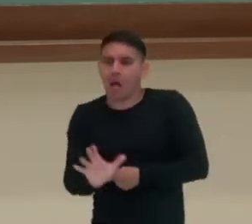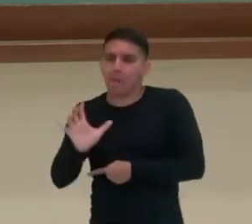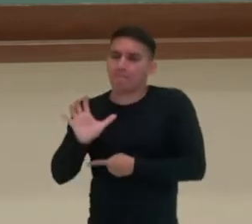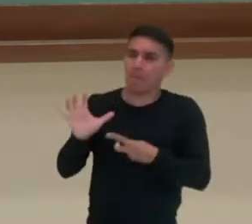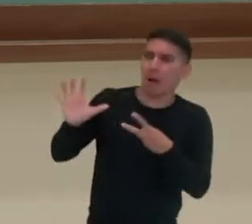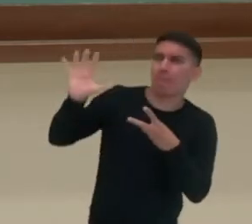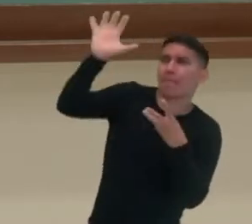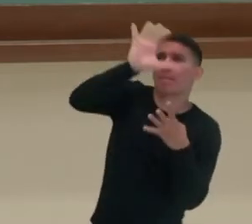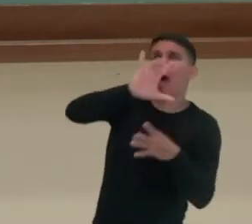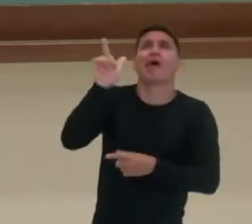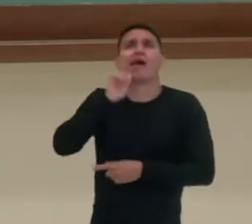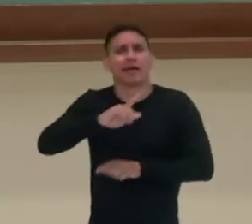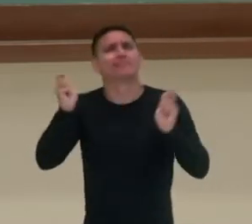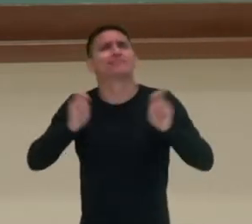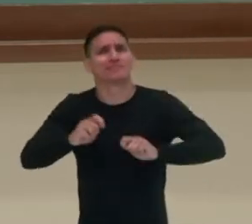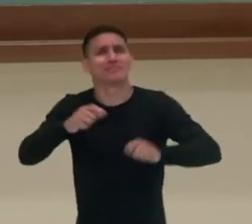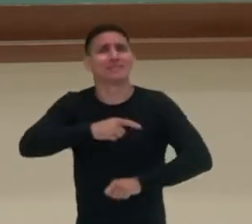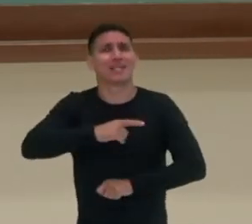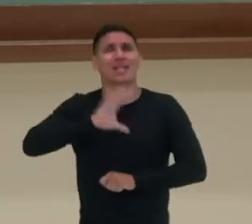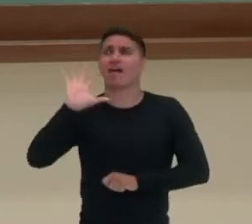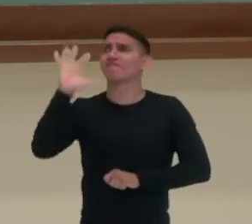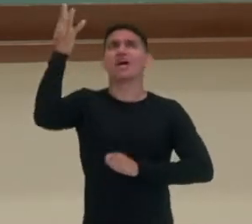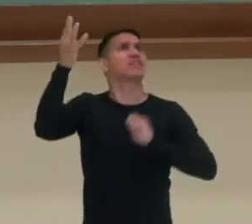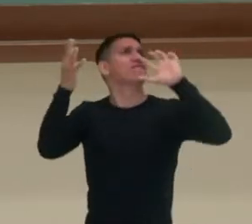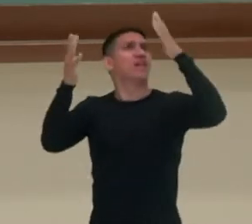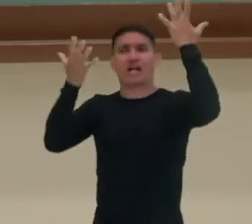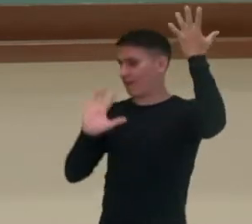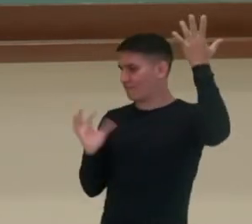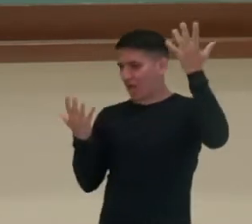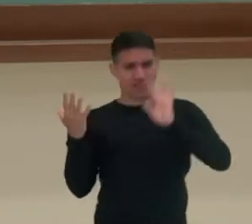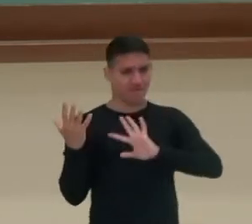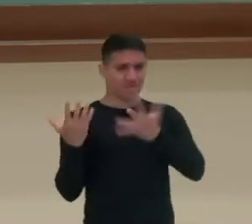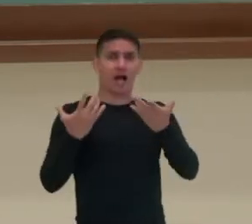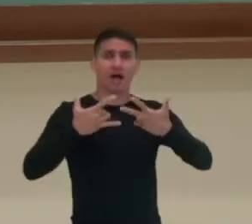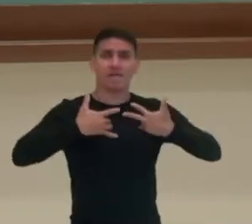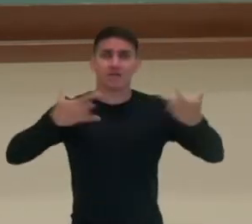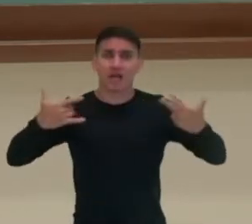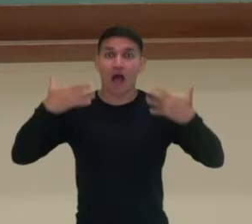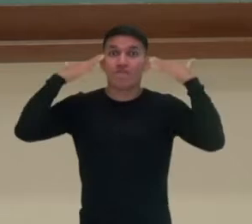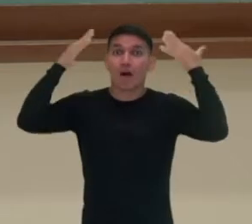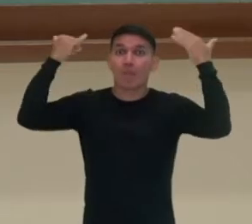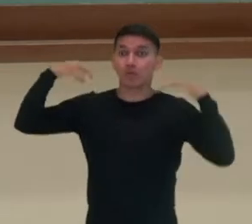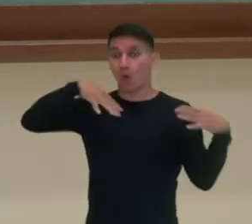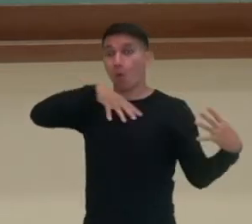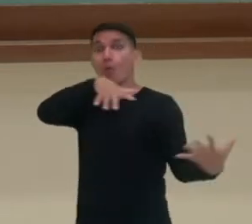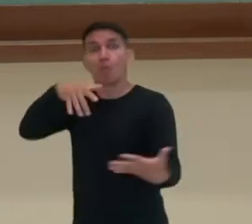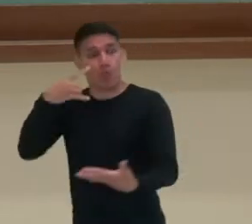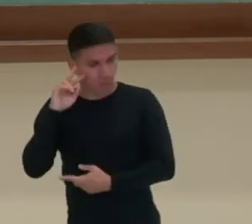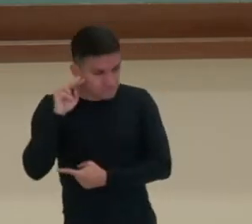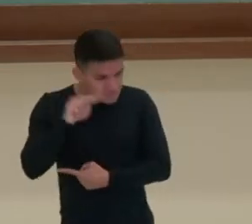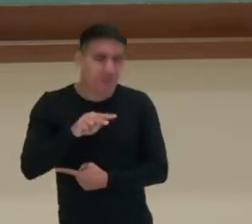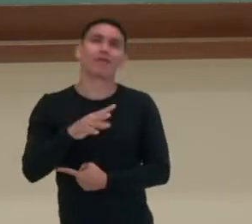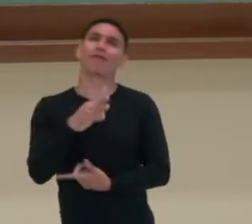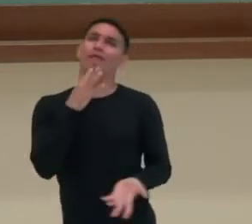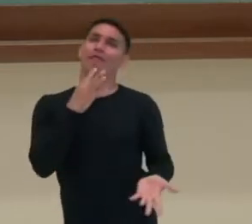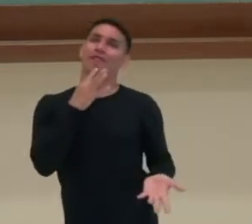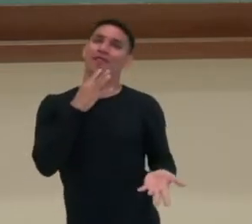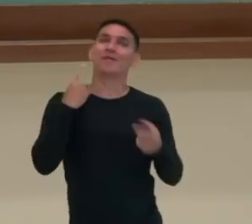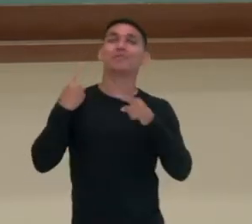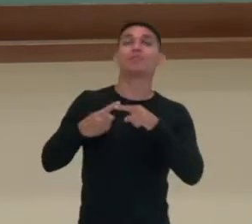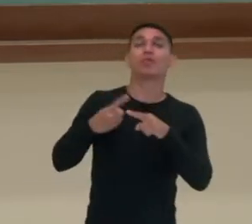nosso Brasilzão, festas que são conhecidas no mundo inteiro, porque elas têm